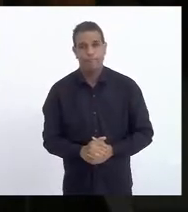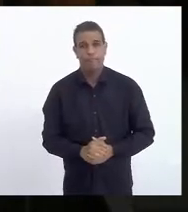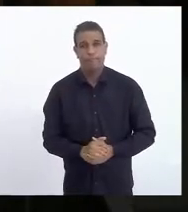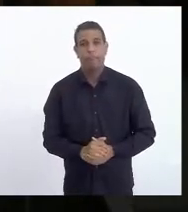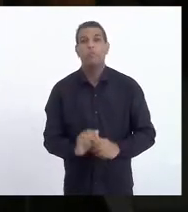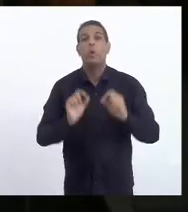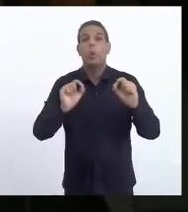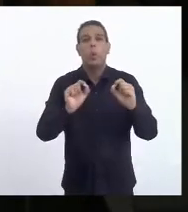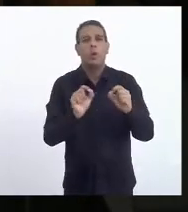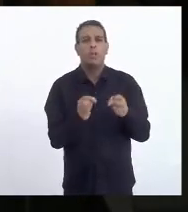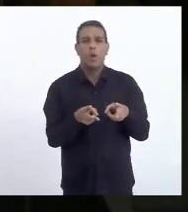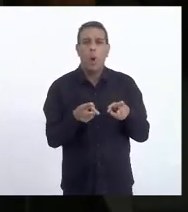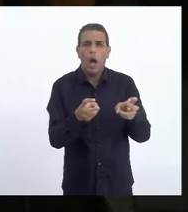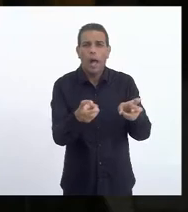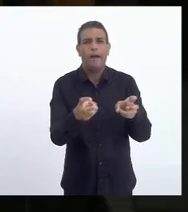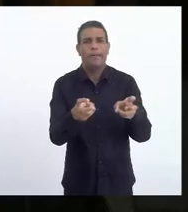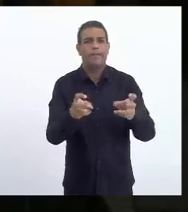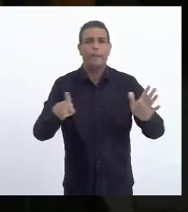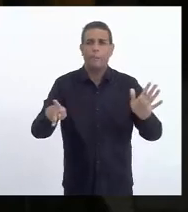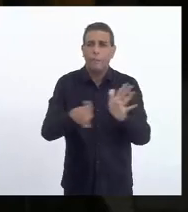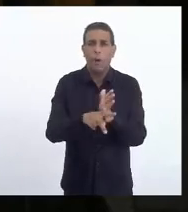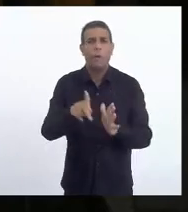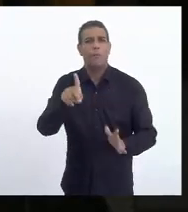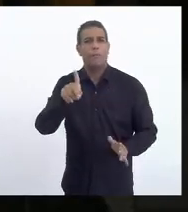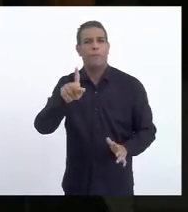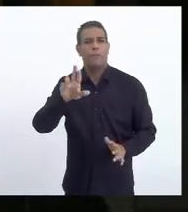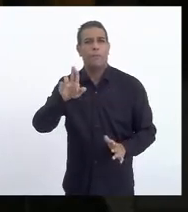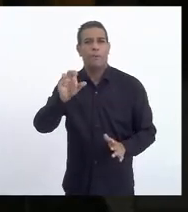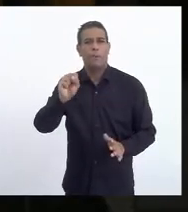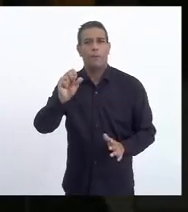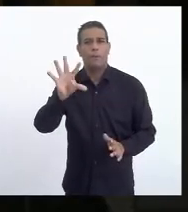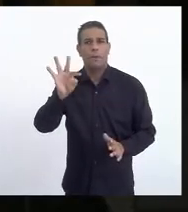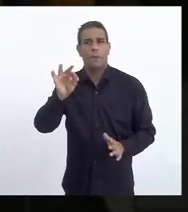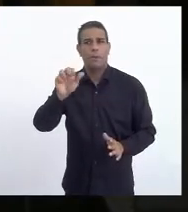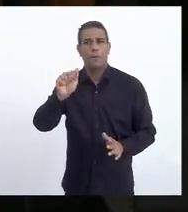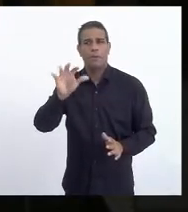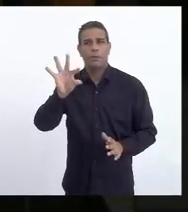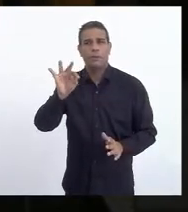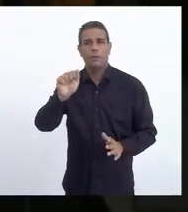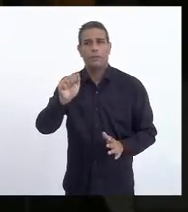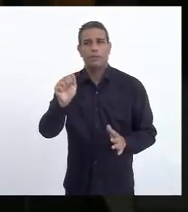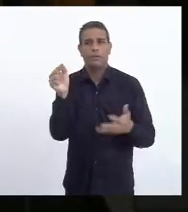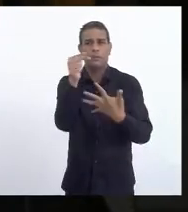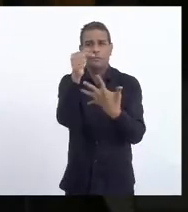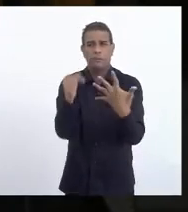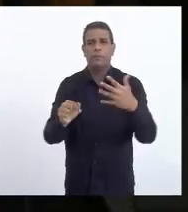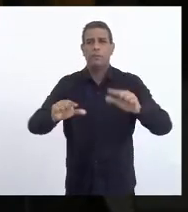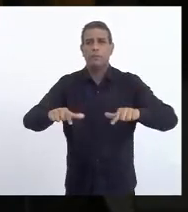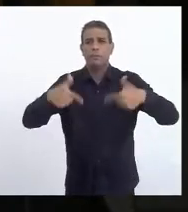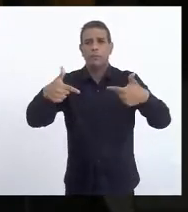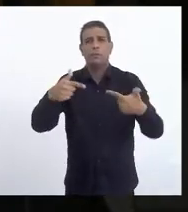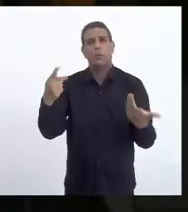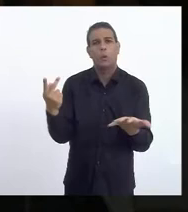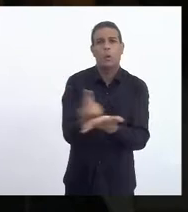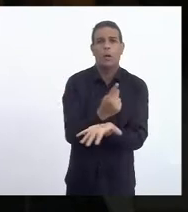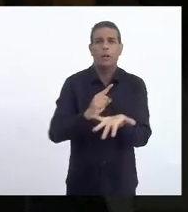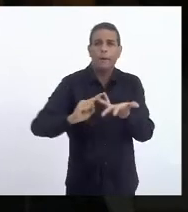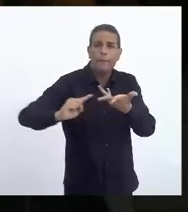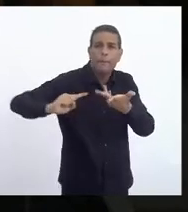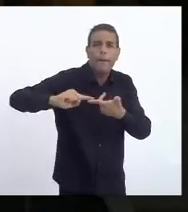e o câncer de próstata Esse é um daqueles que mais atinge